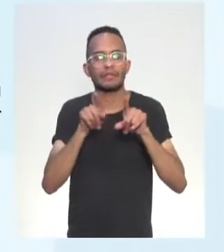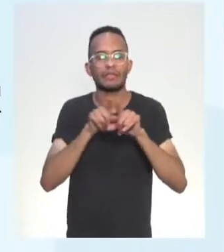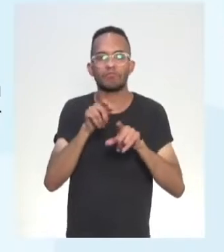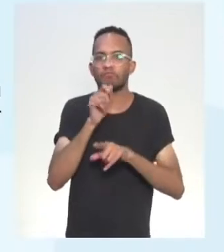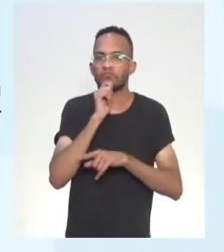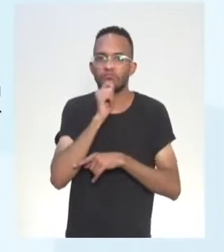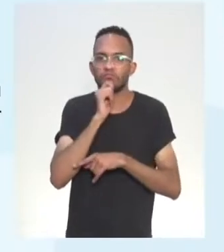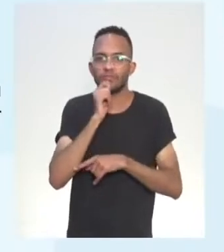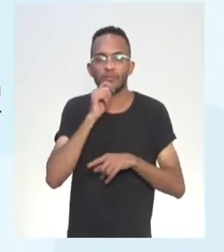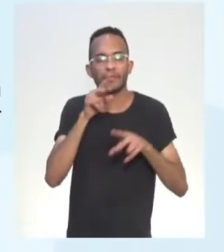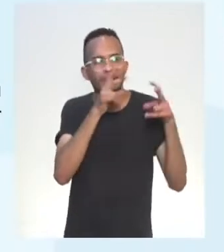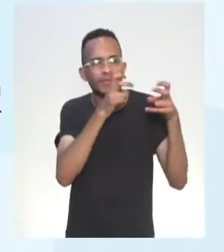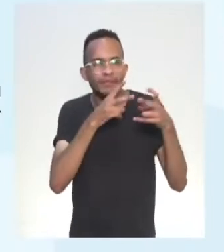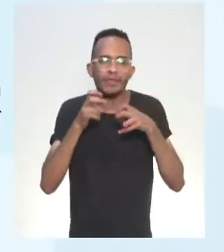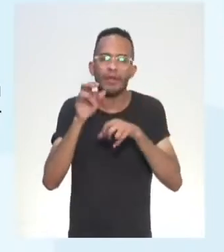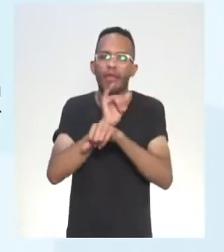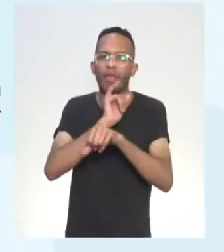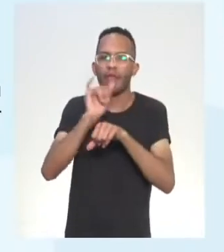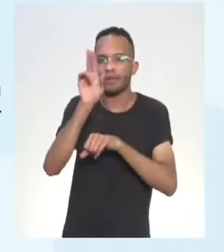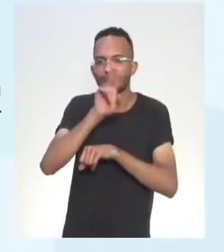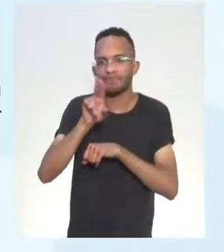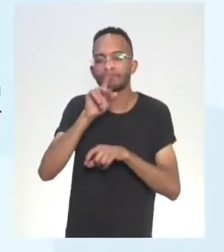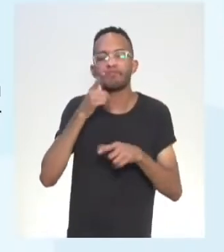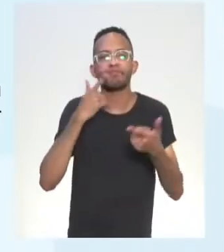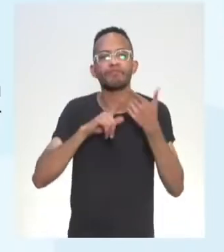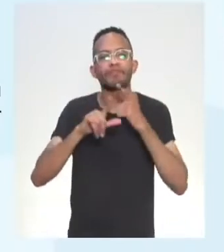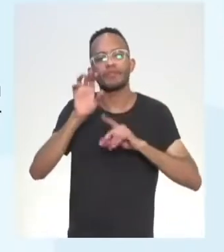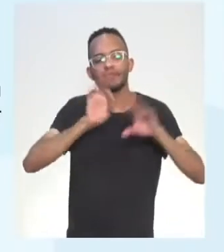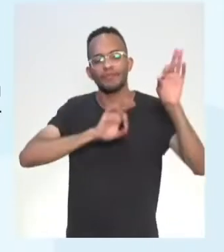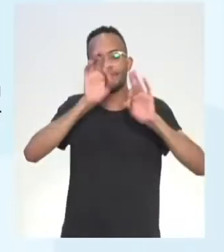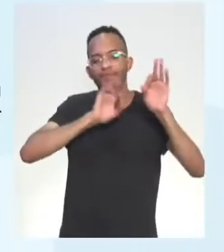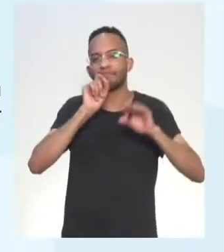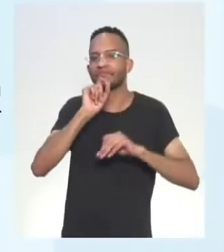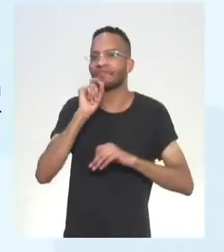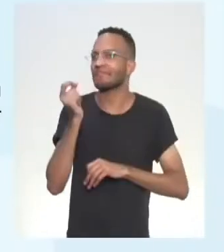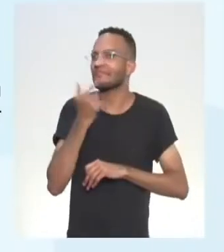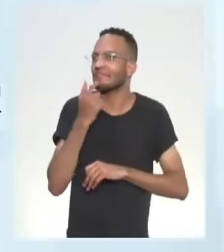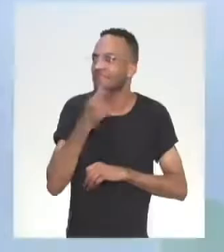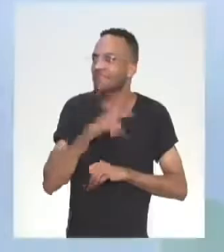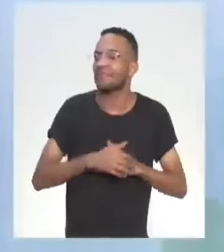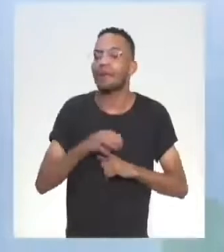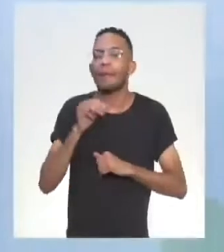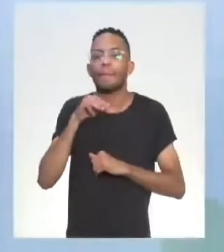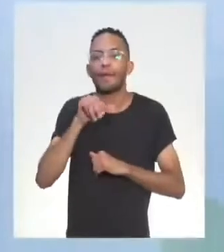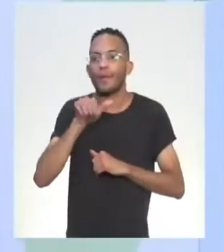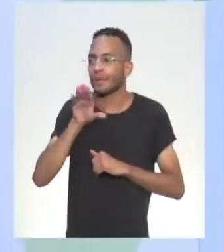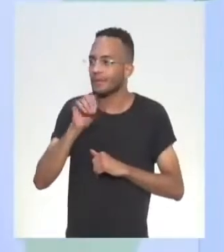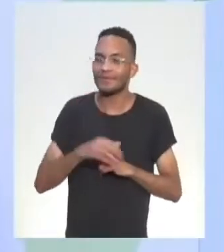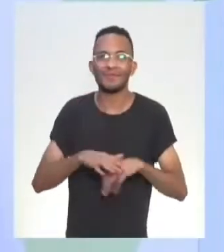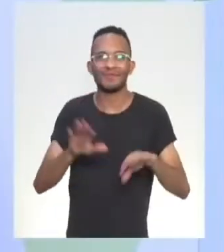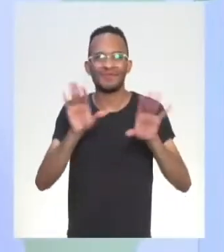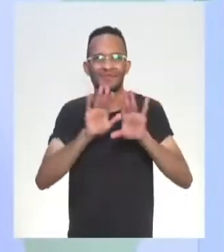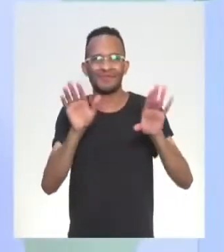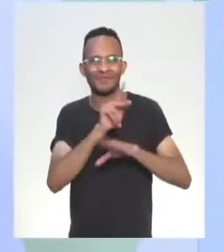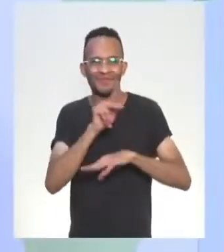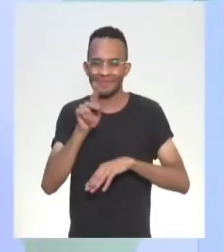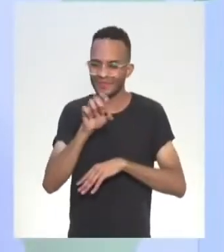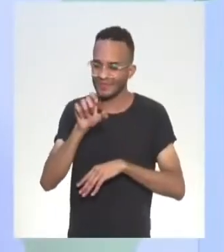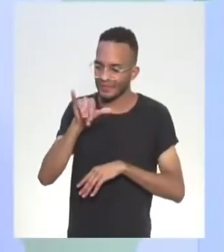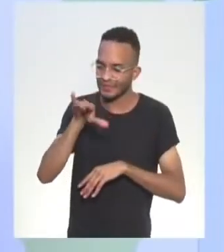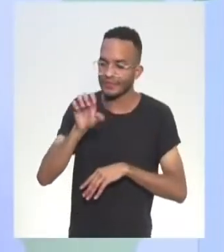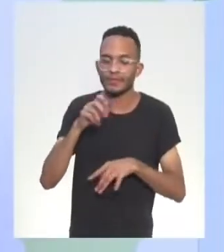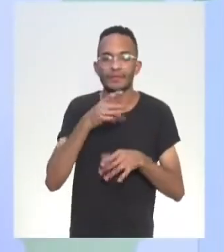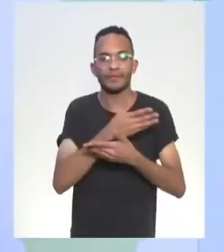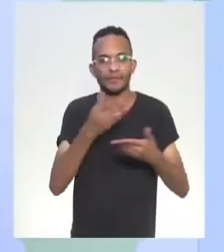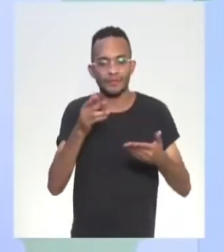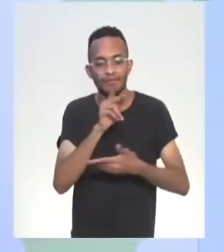de modo a reconhecer estratégias utilizadas para a construção de humor. Mauro? Olá, professora Elaine, olá,